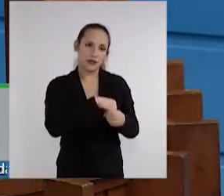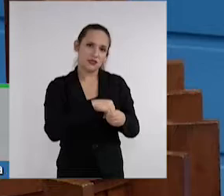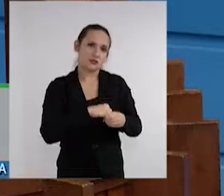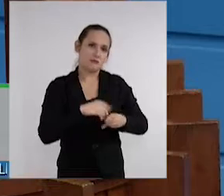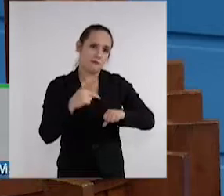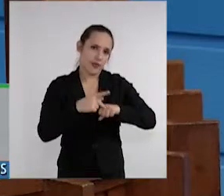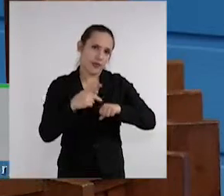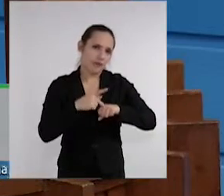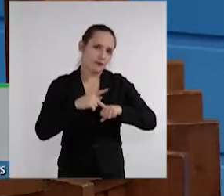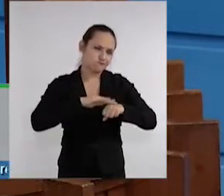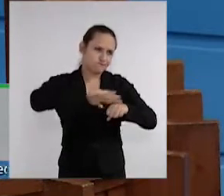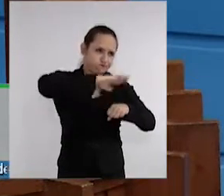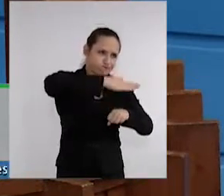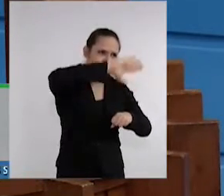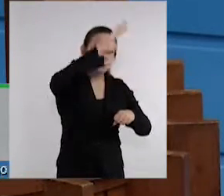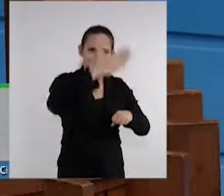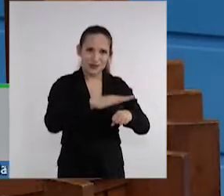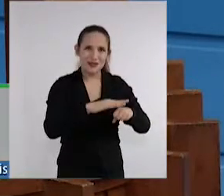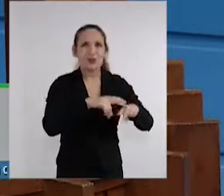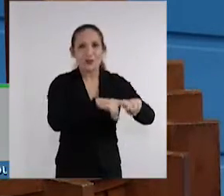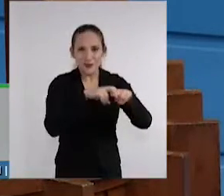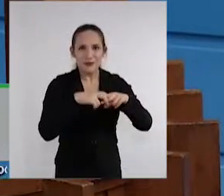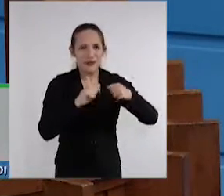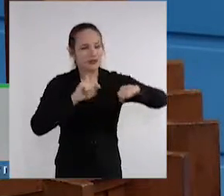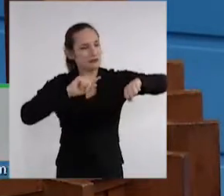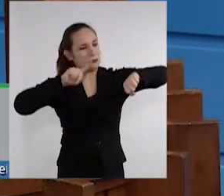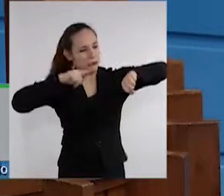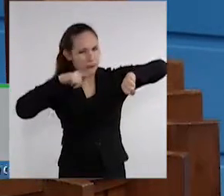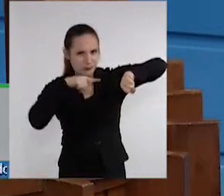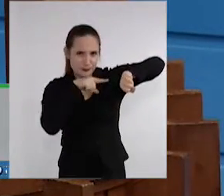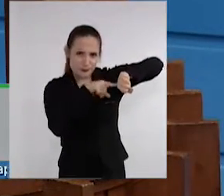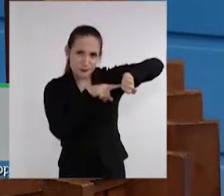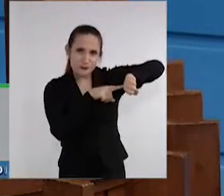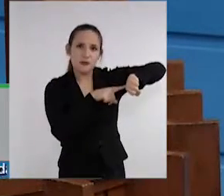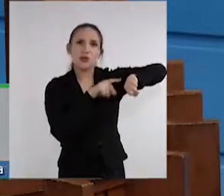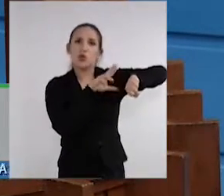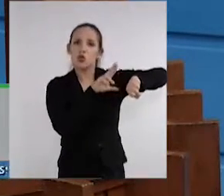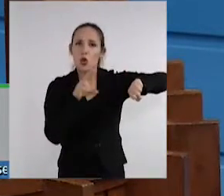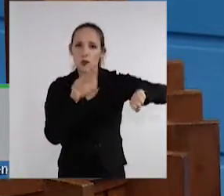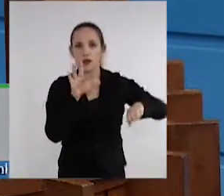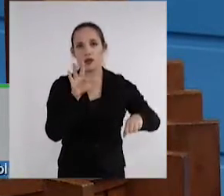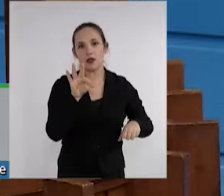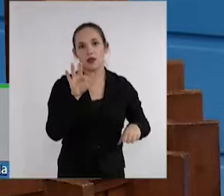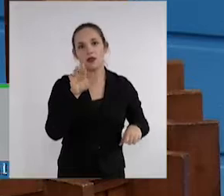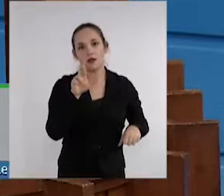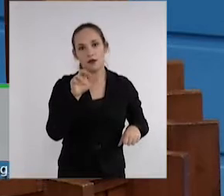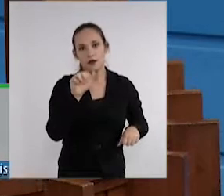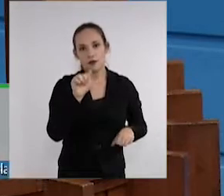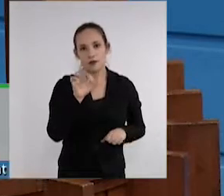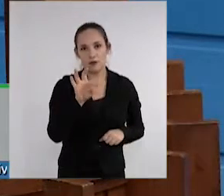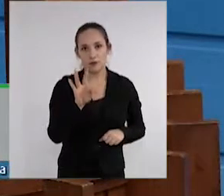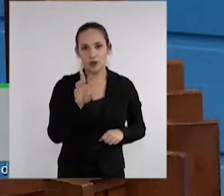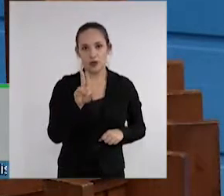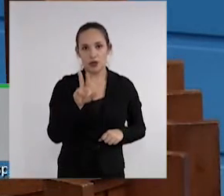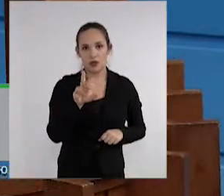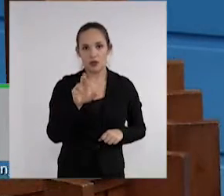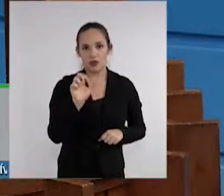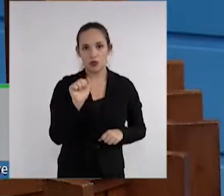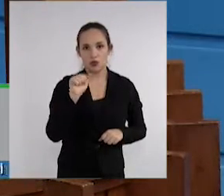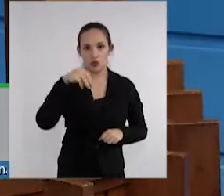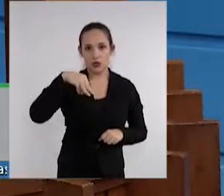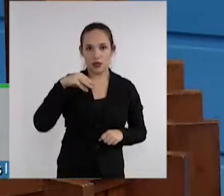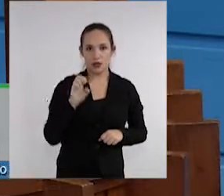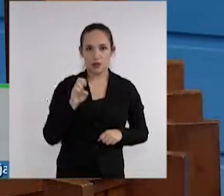uma rocha. Para você chegar até lá, você precisa de uma técnica chamada fraturamento hidráulico, e é